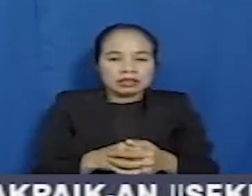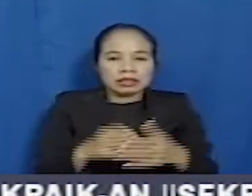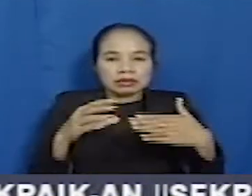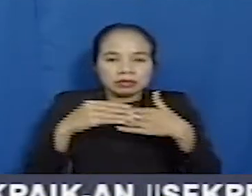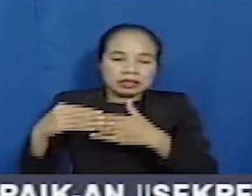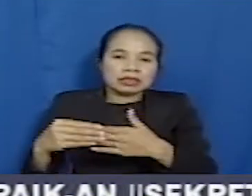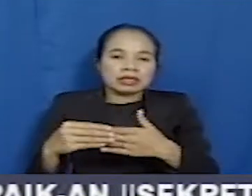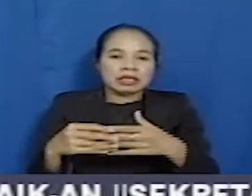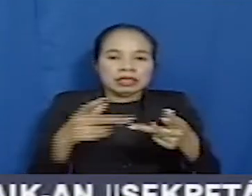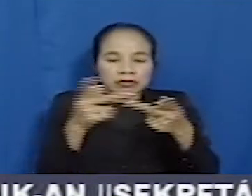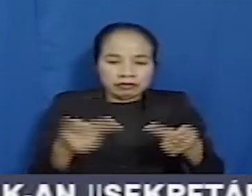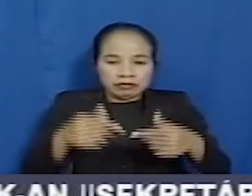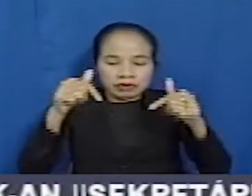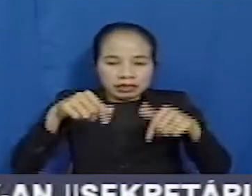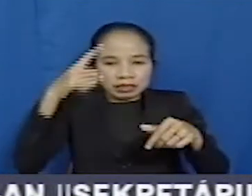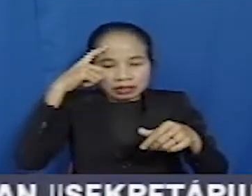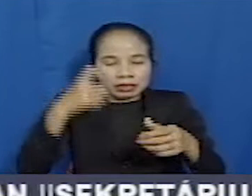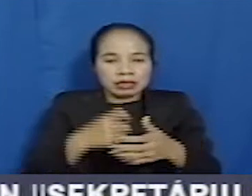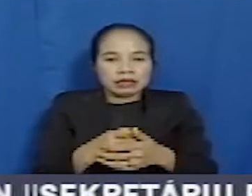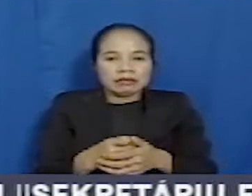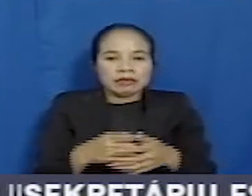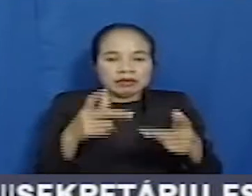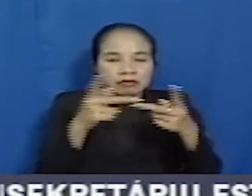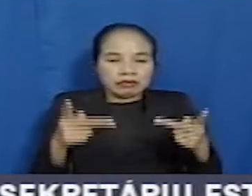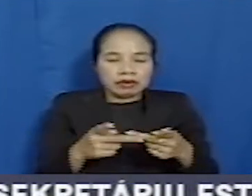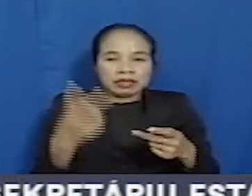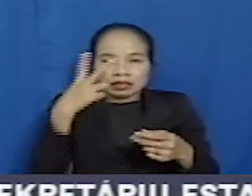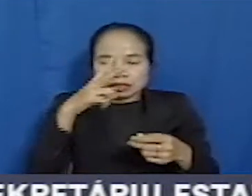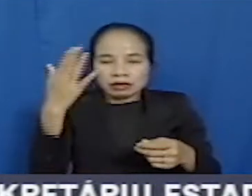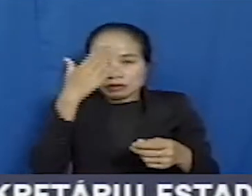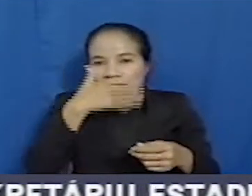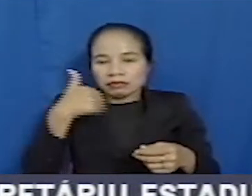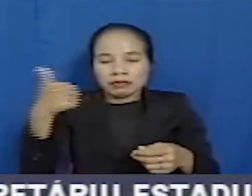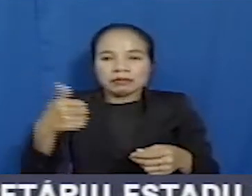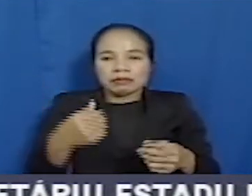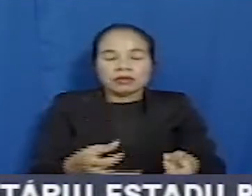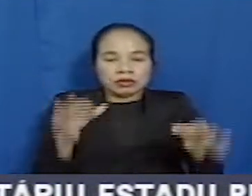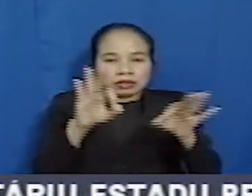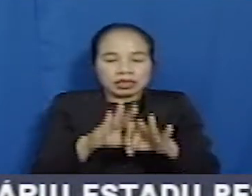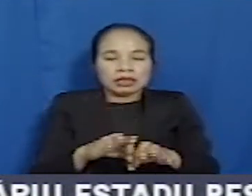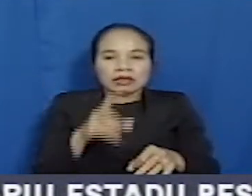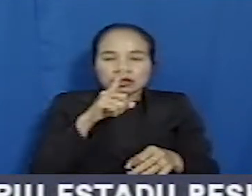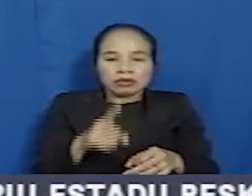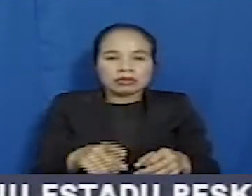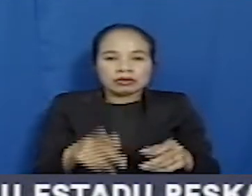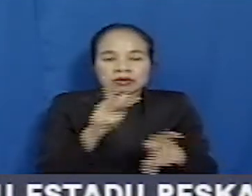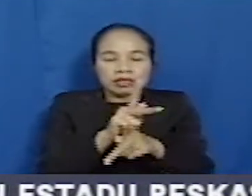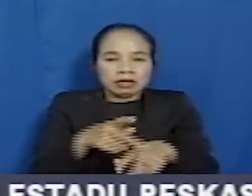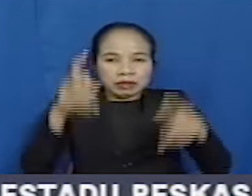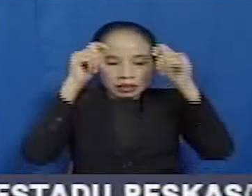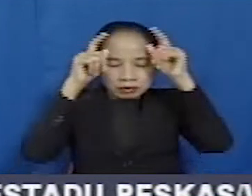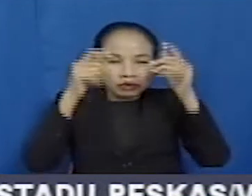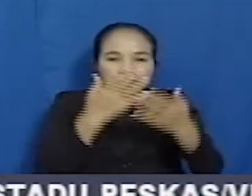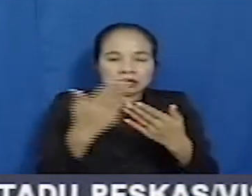liu iha patin ne tamba auturo mais patin turismo importante tebes. Proteção para Timor-Leste é um